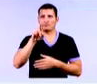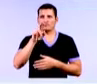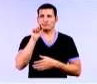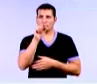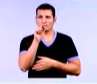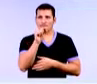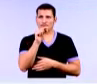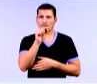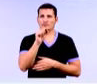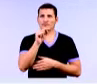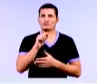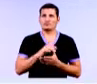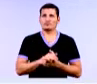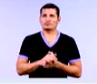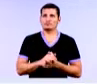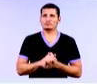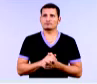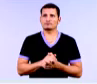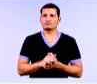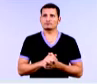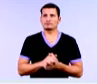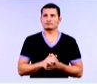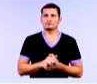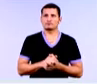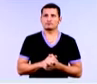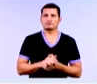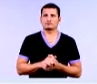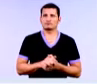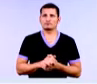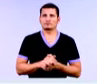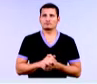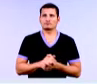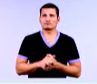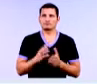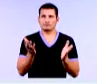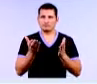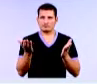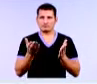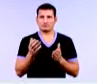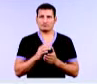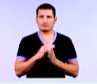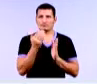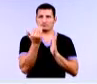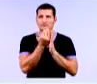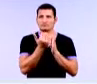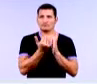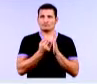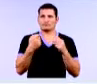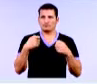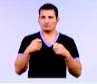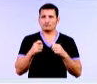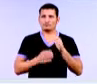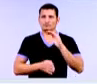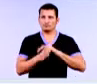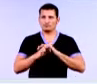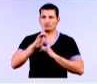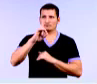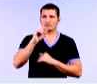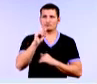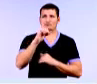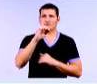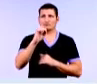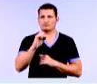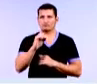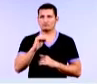Bacana, gente? Então agora nós vamos trabalhar com um programa que exige a entrada de um dado, né? Só para a gente continuar o